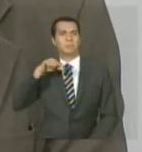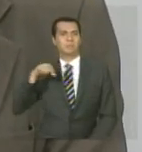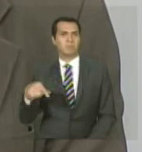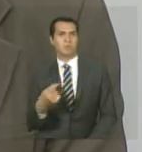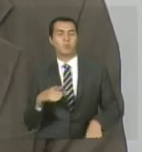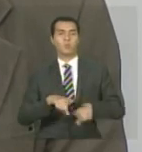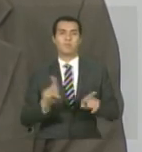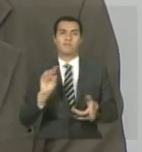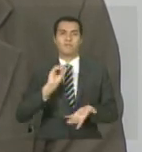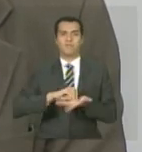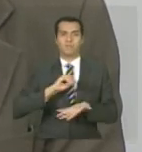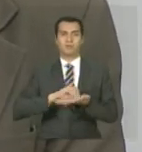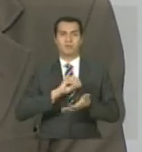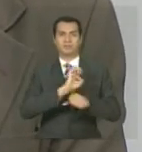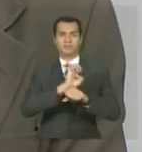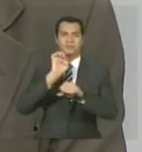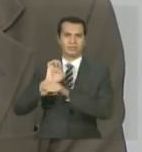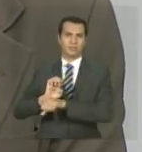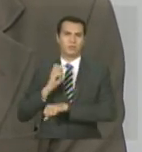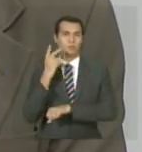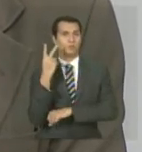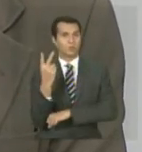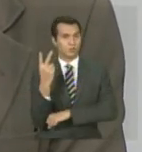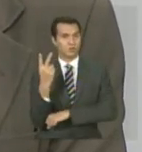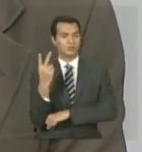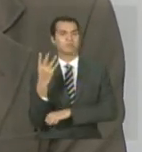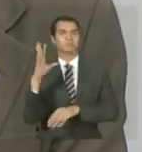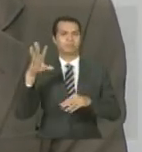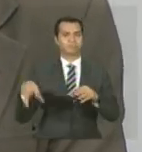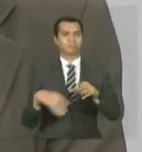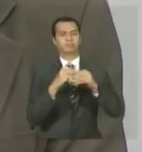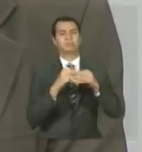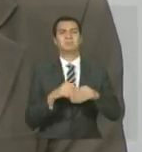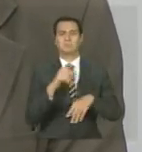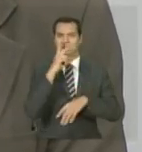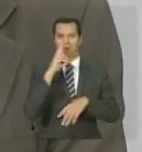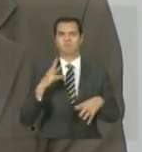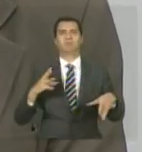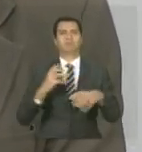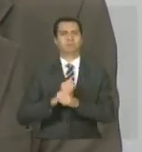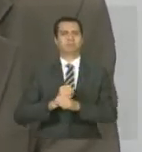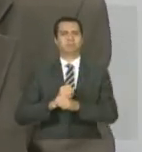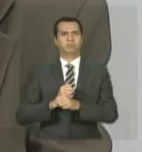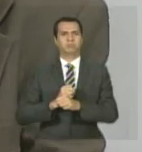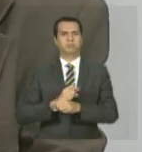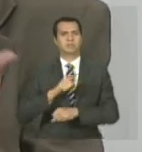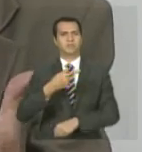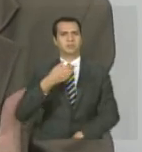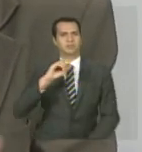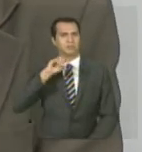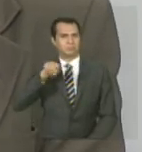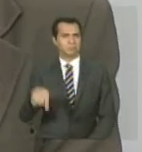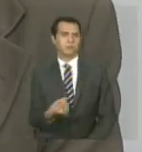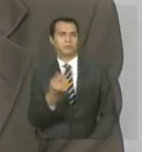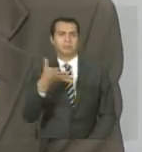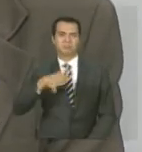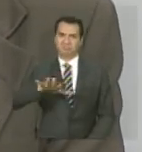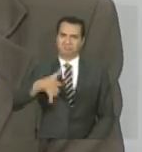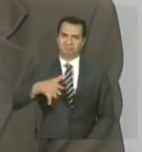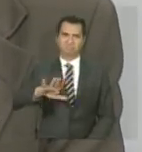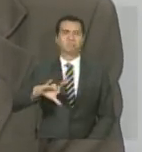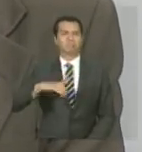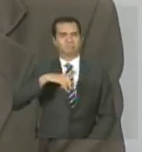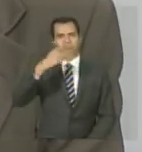contabilizar dois estados. Portanto, nós estamos aí próximo de ter o resultado